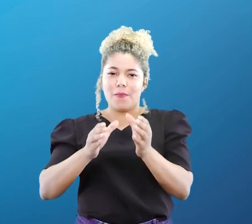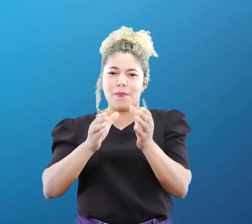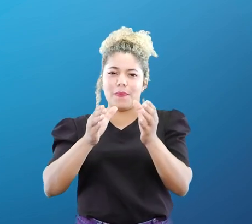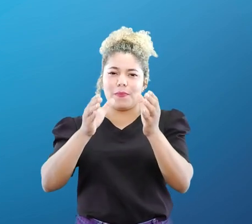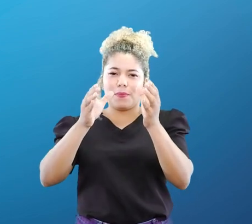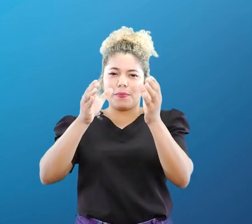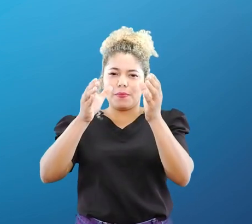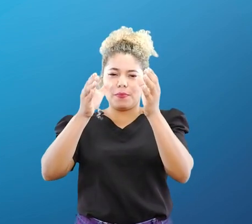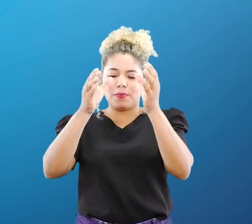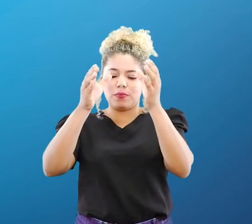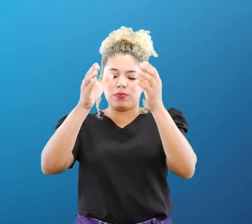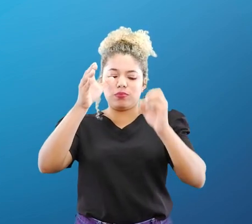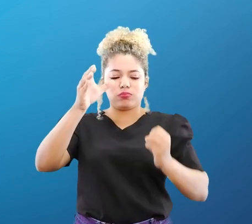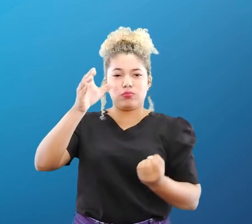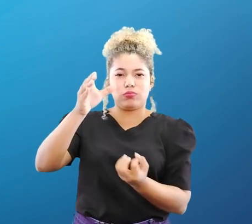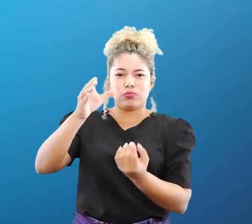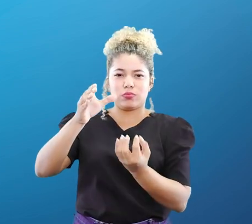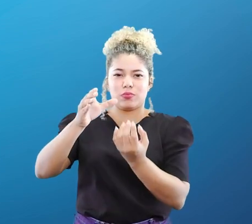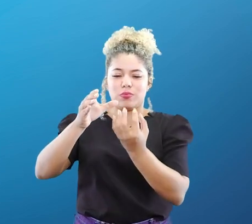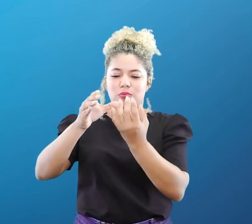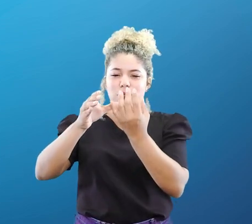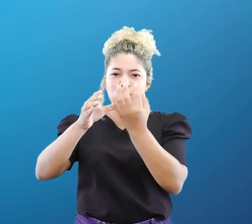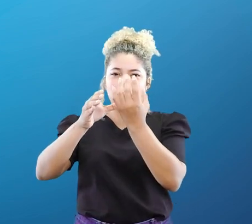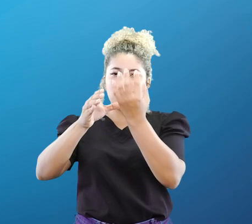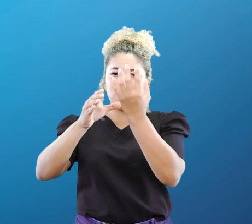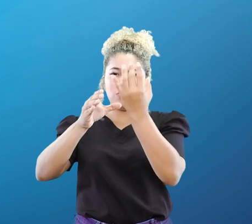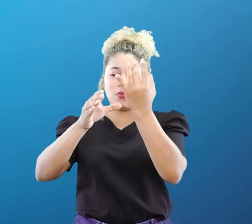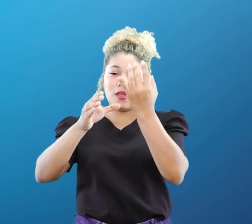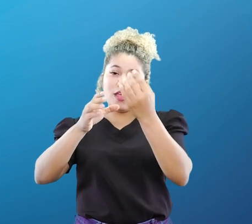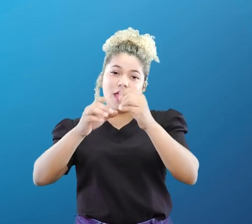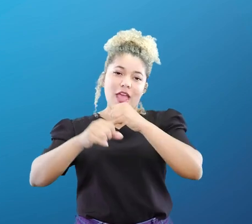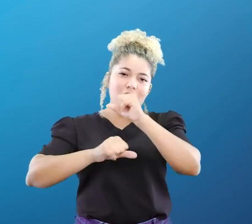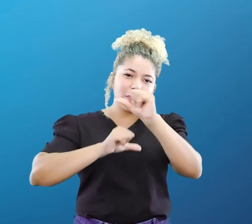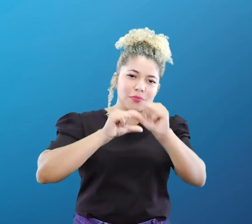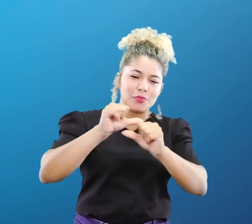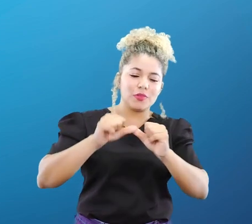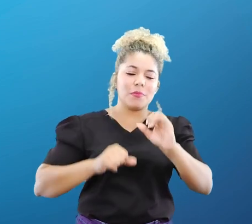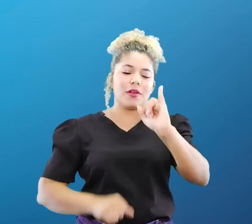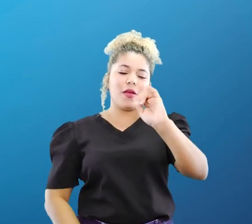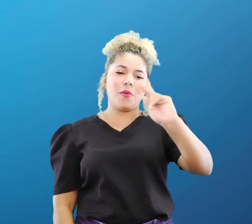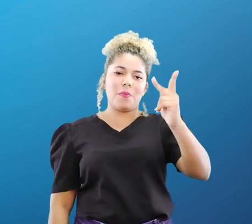cresce até atingir a superfície e torna-se uma ilha vulcânica.